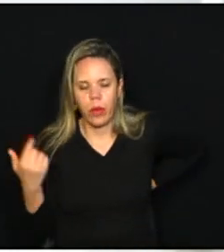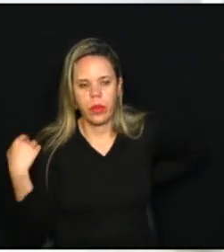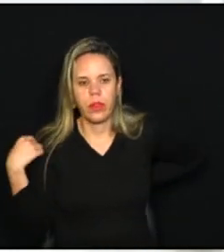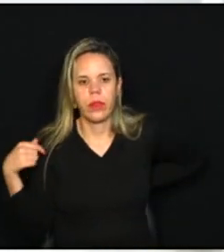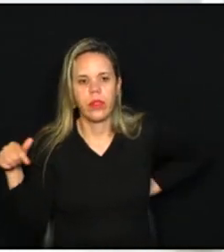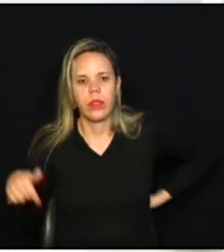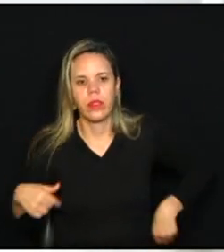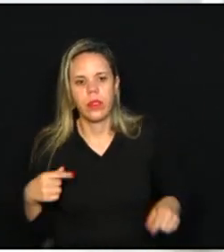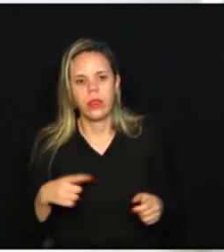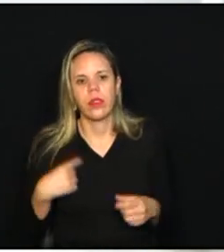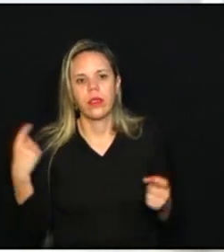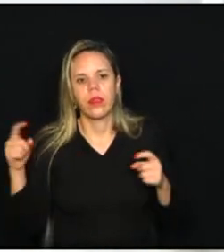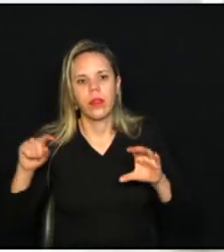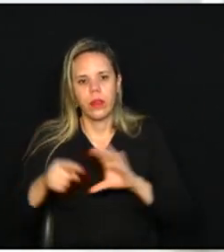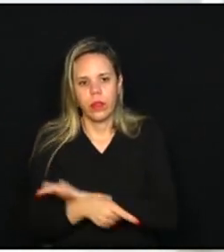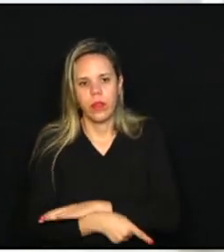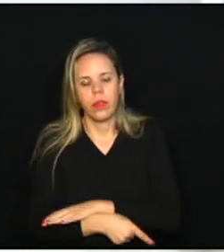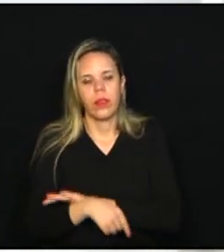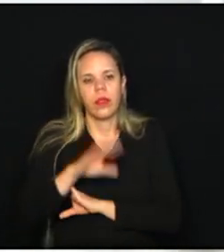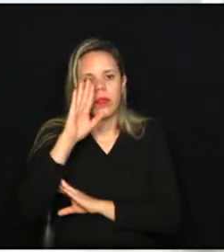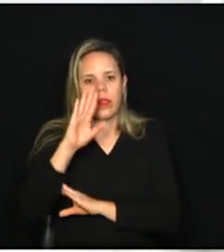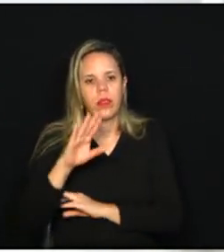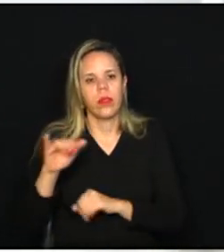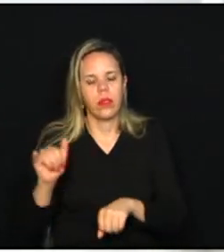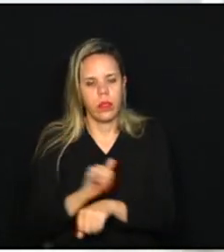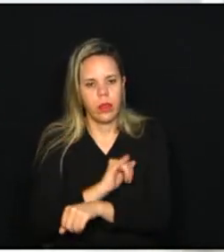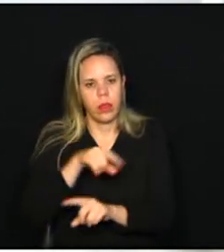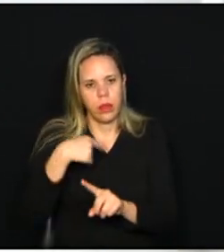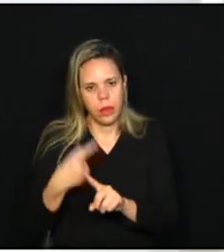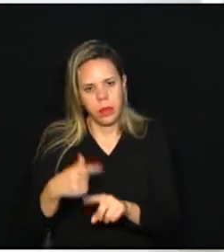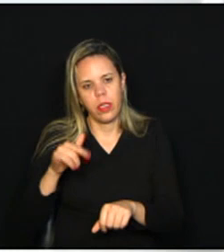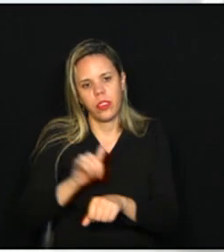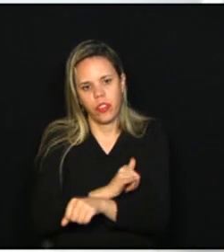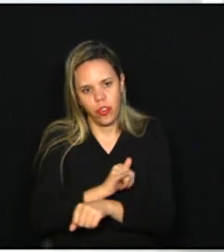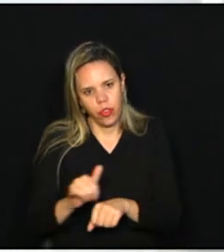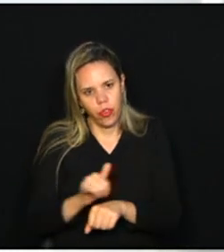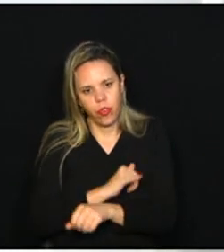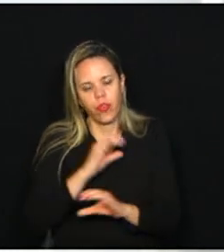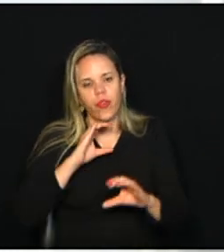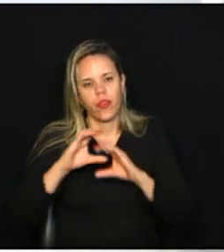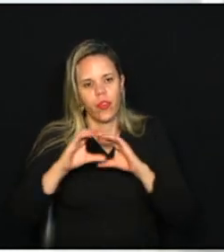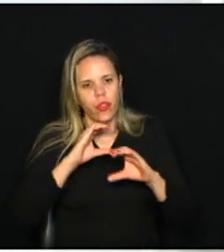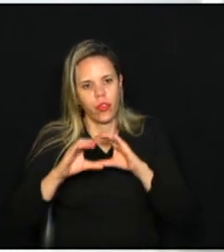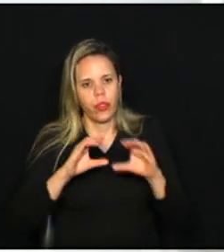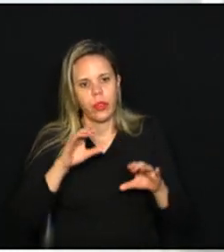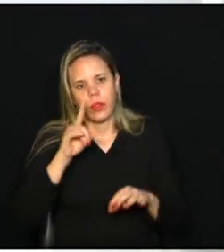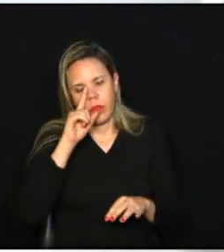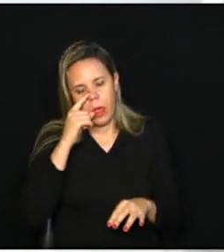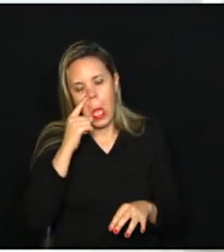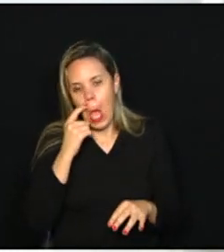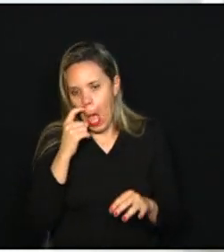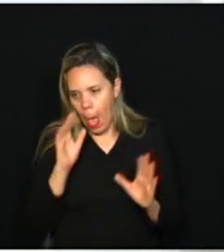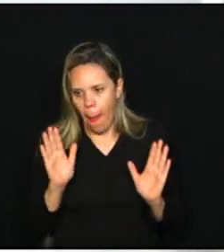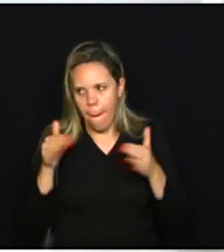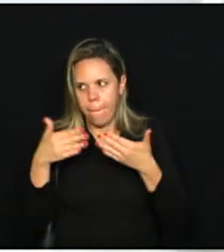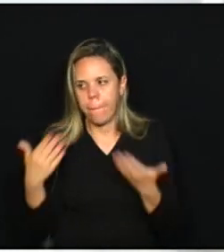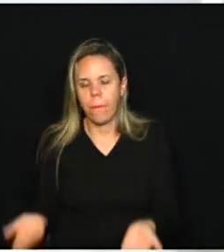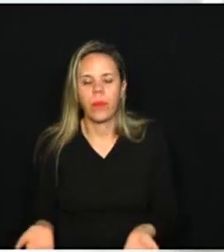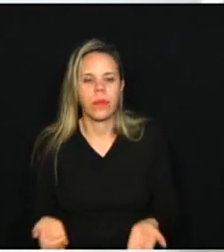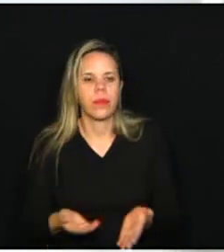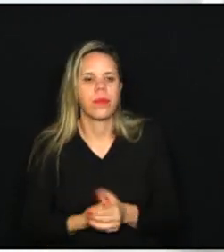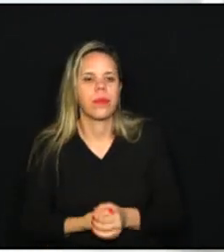que a gente está aprofundando com mais uma estratégia é uma comunicação de risco mais voltada